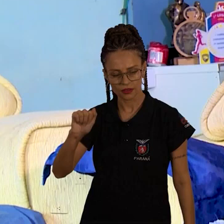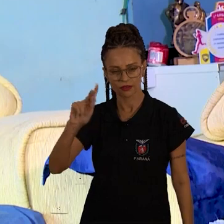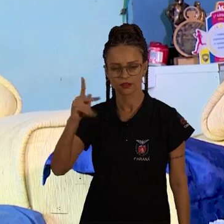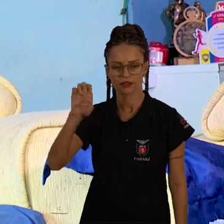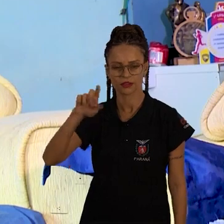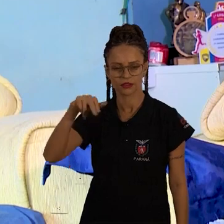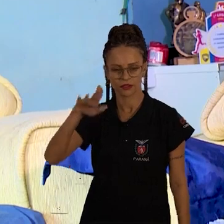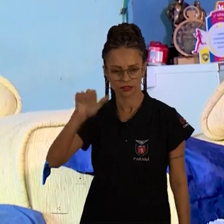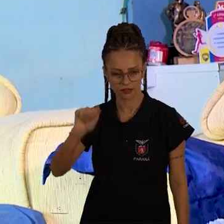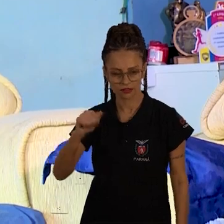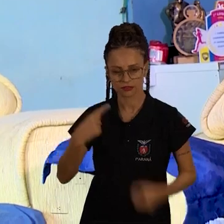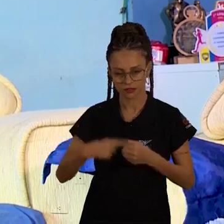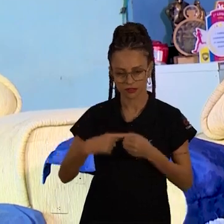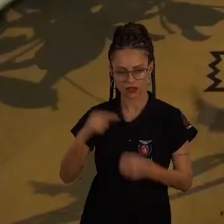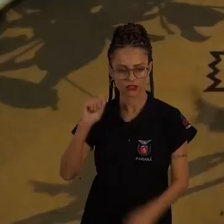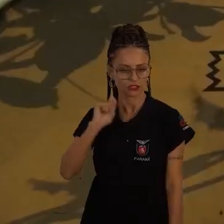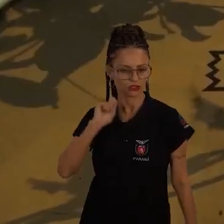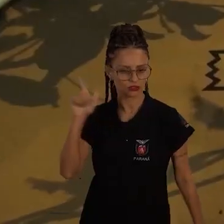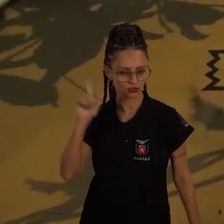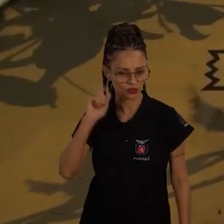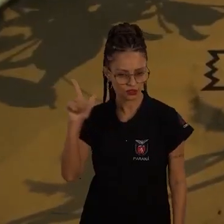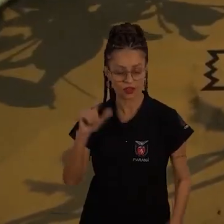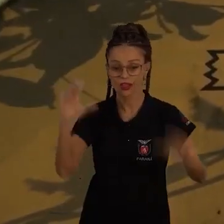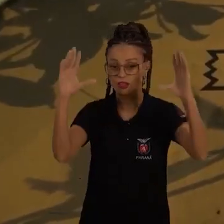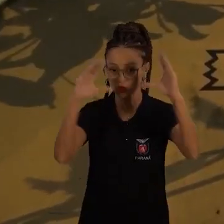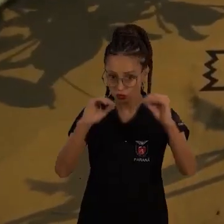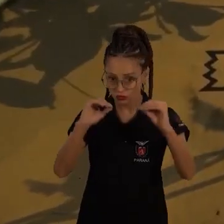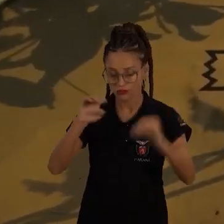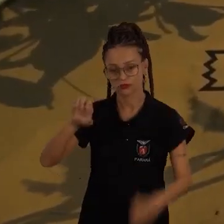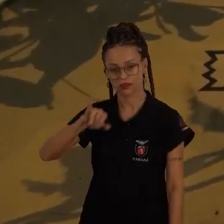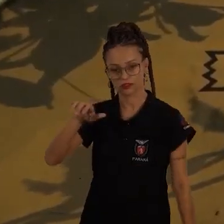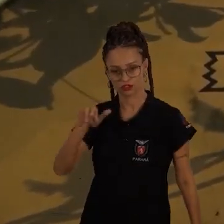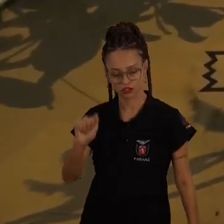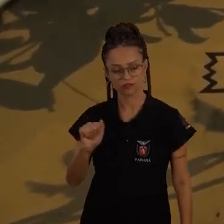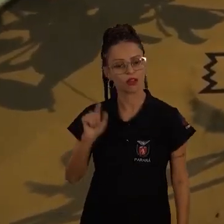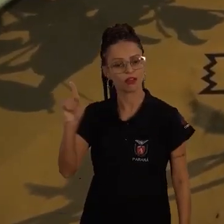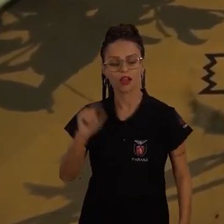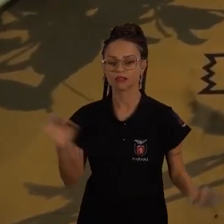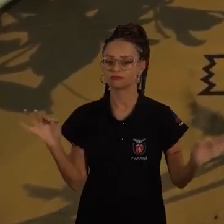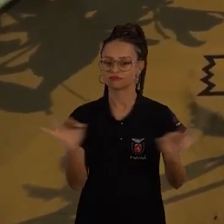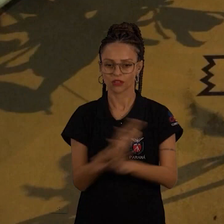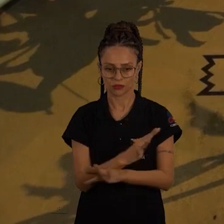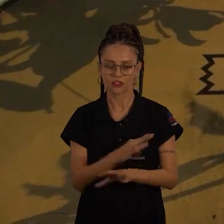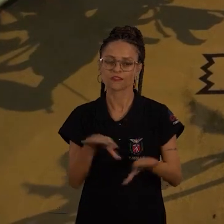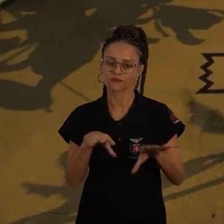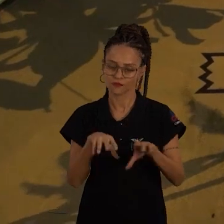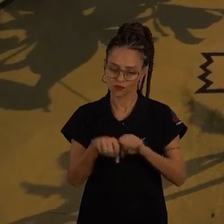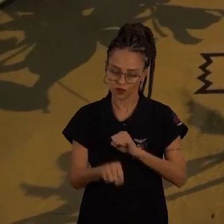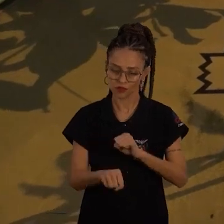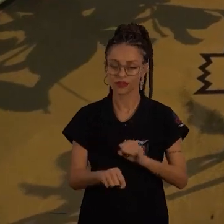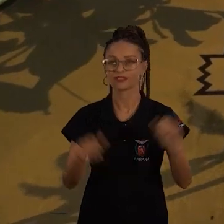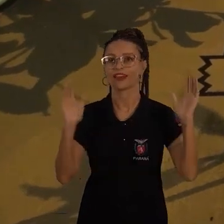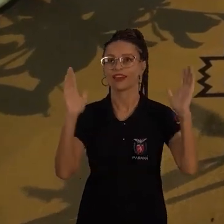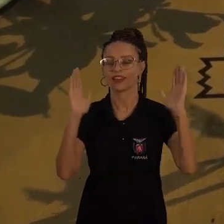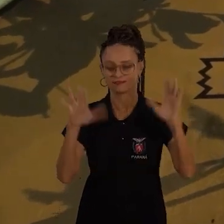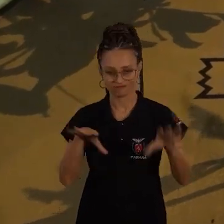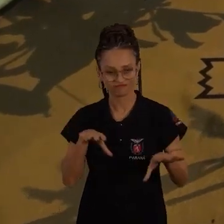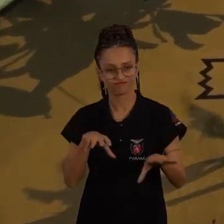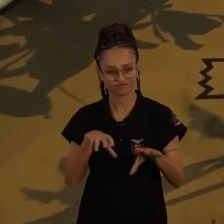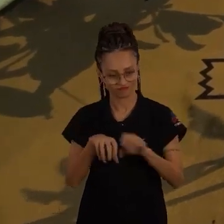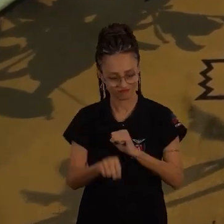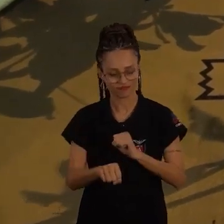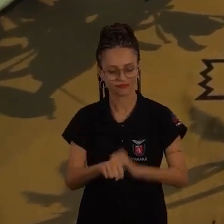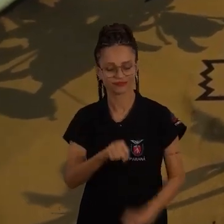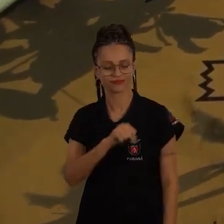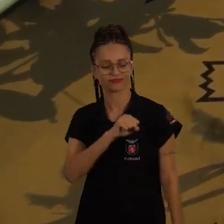Xangri-Lá, né? À noite, no EJA. E lá eu terminei de fazer, até que enfim,